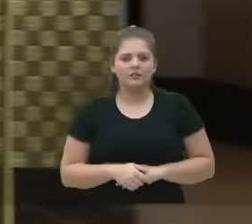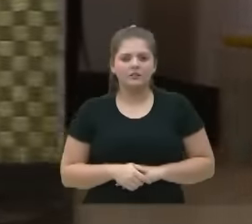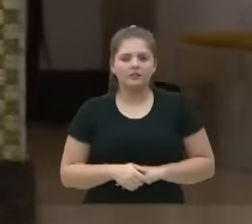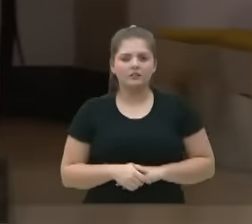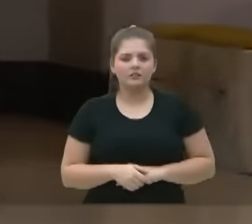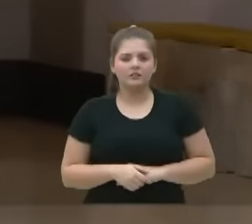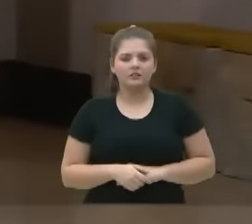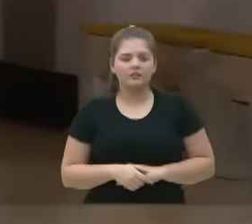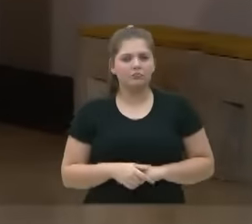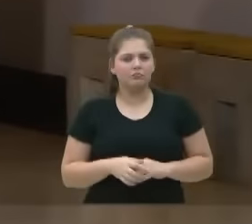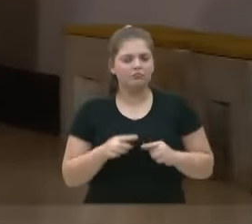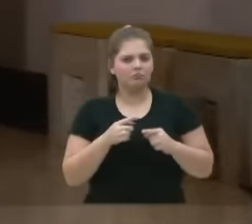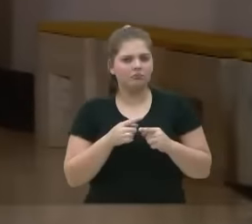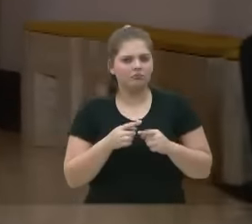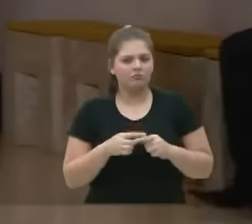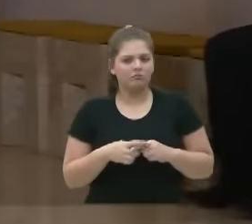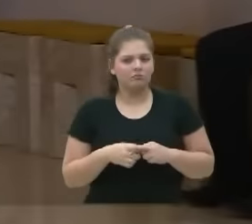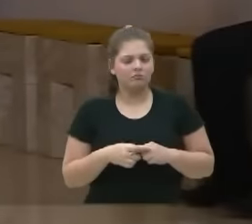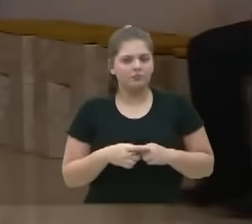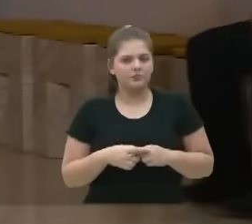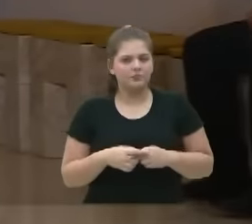Para